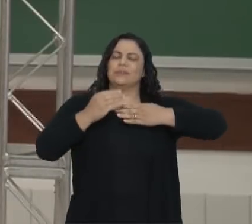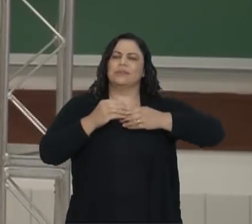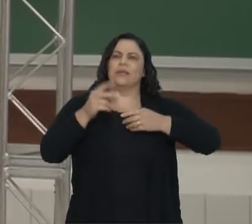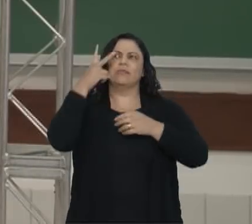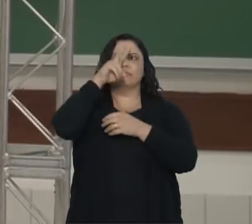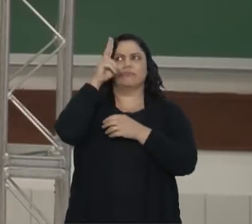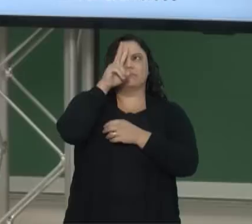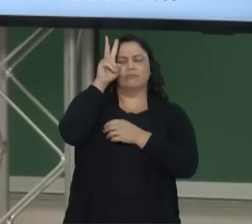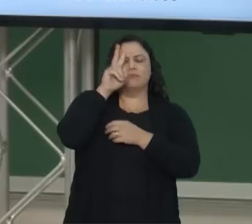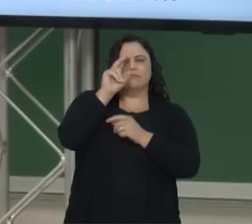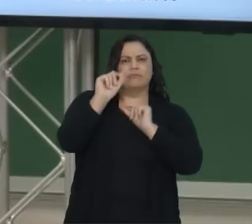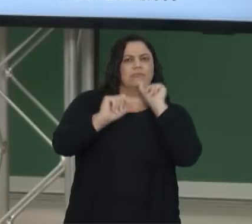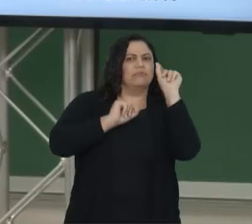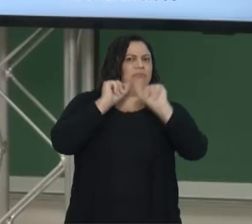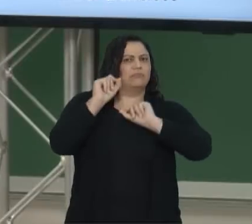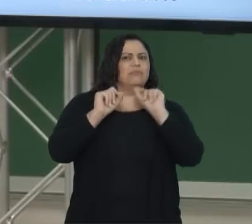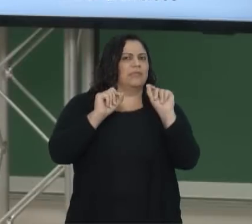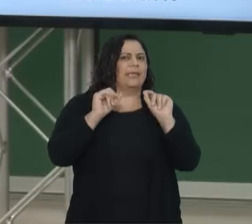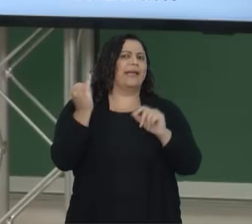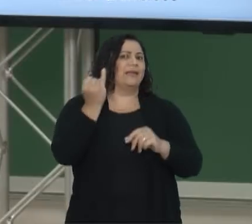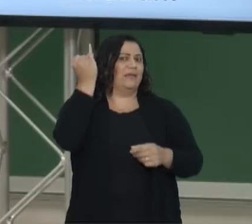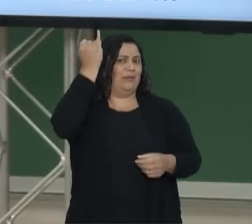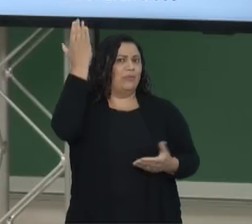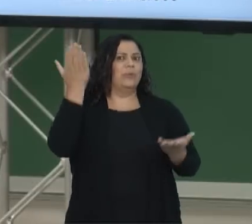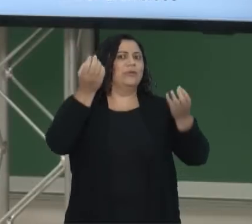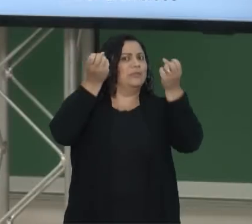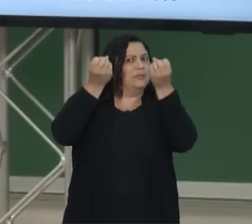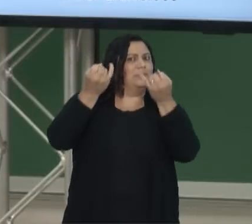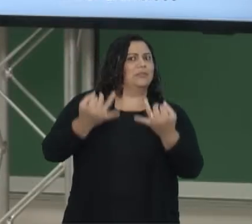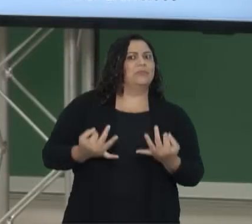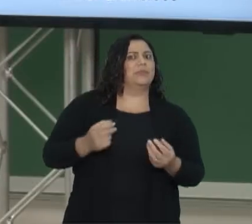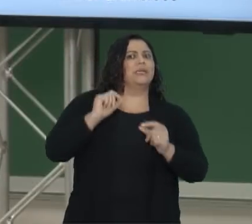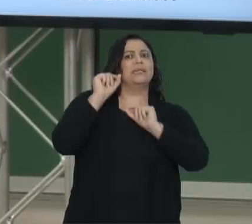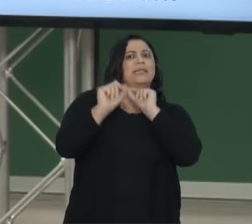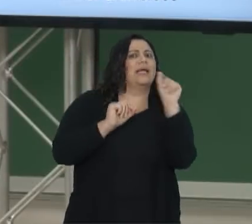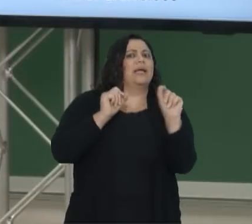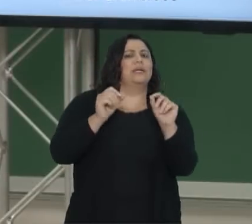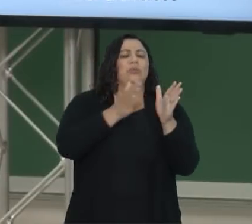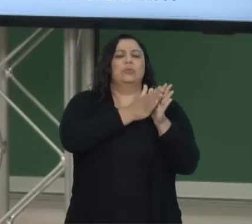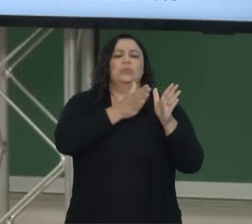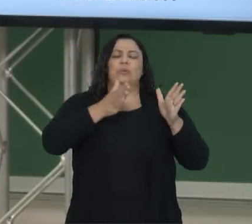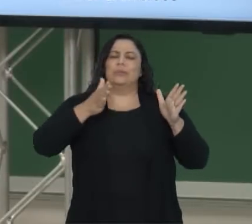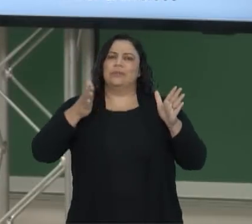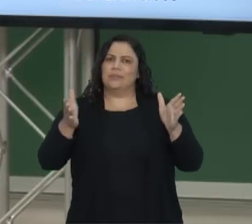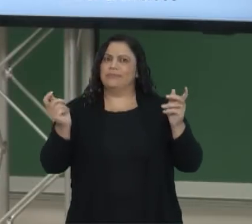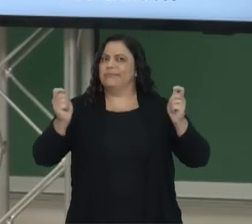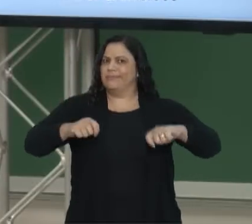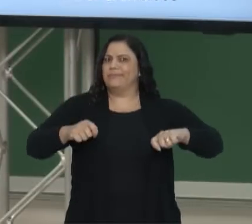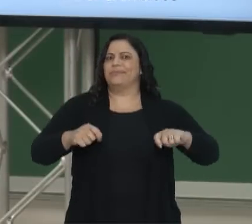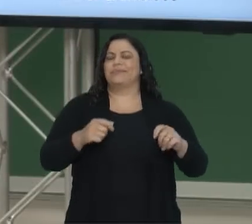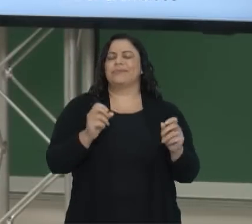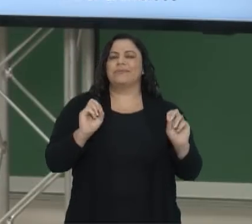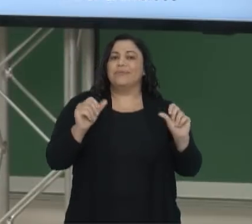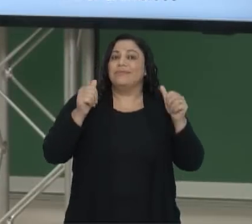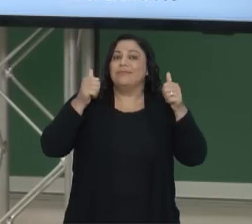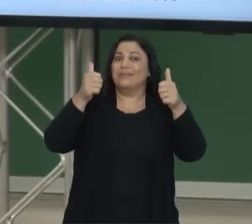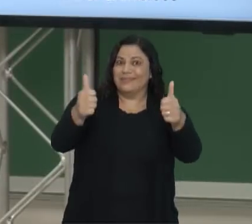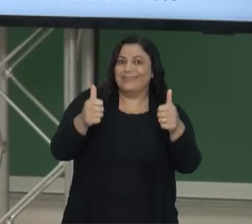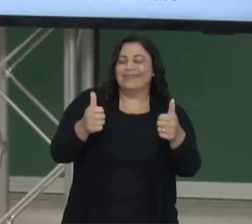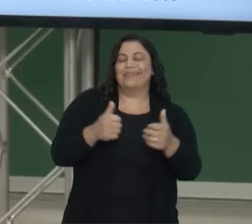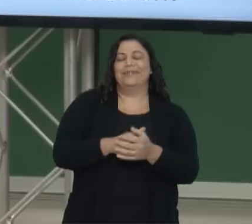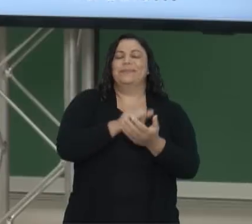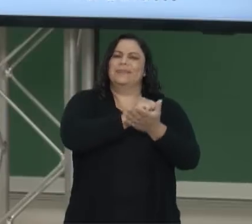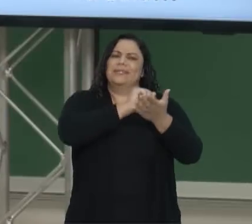que ter em mãos e do que é importante vocês fazerem durante a aula aí, ou no comecinho da aula, antes da gente iniciar exercícios,